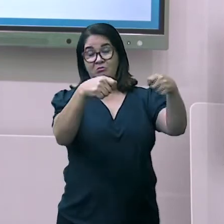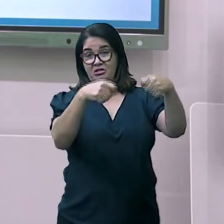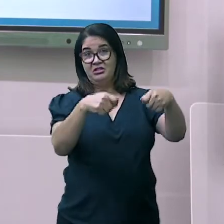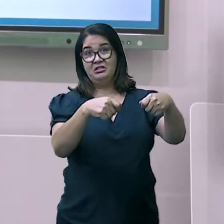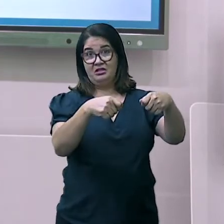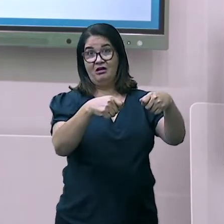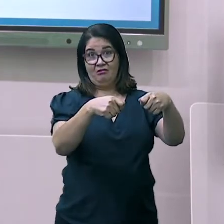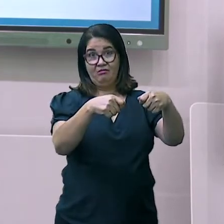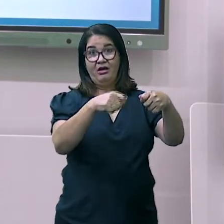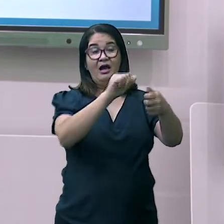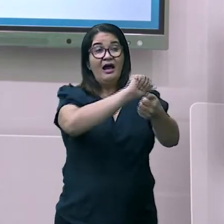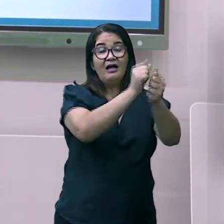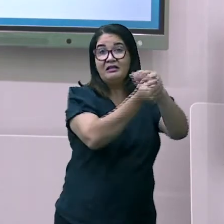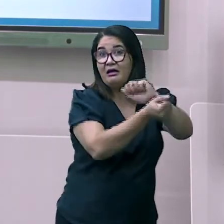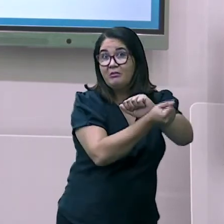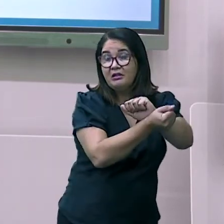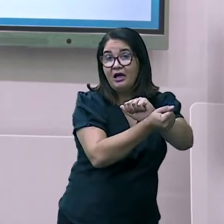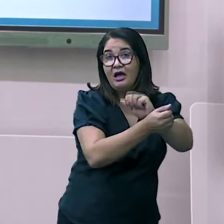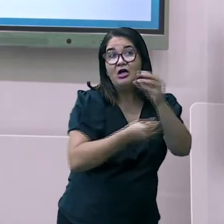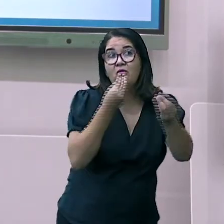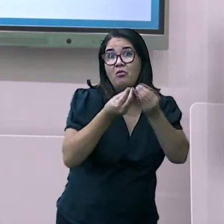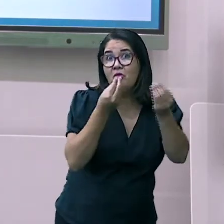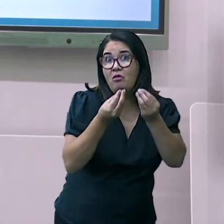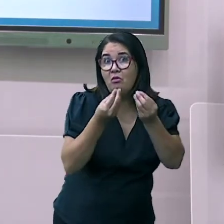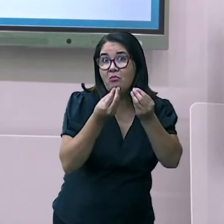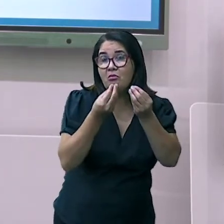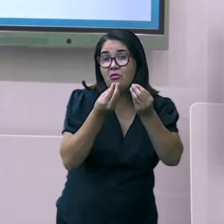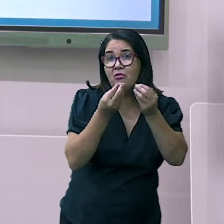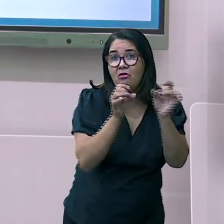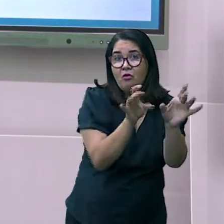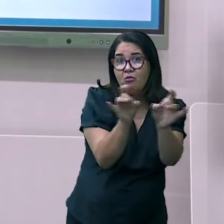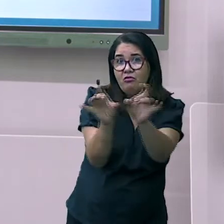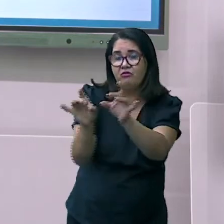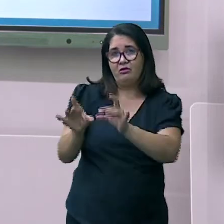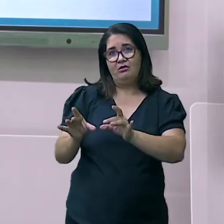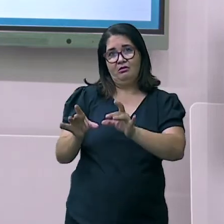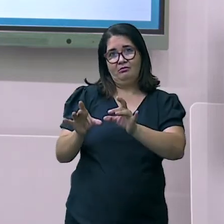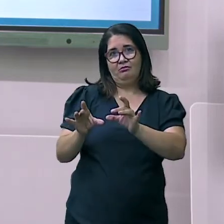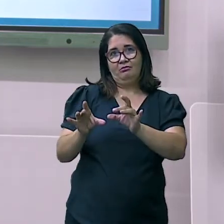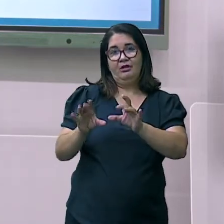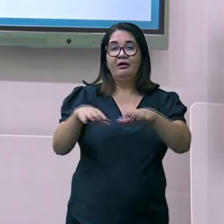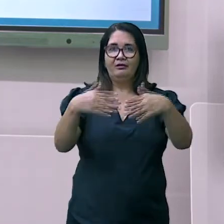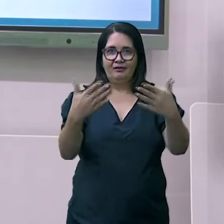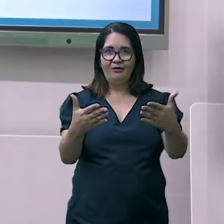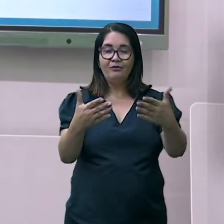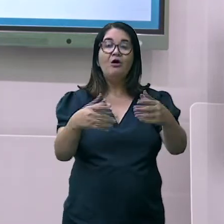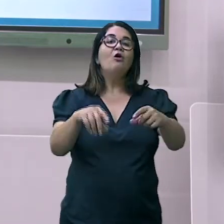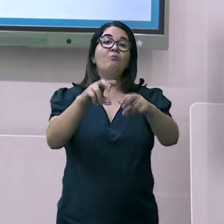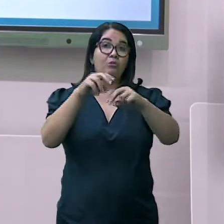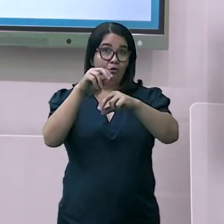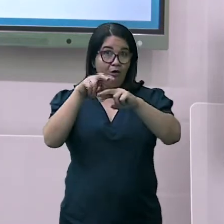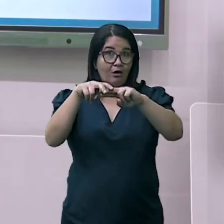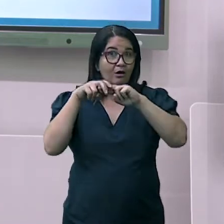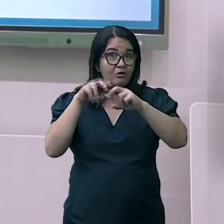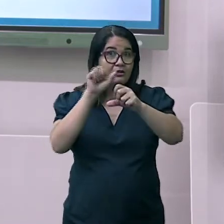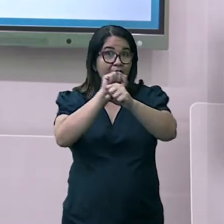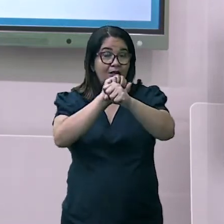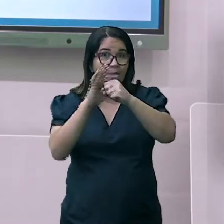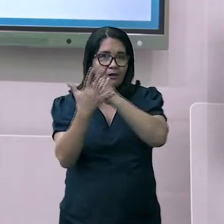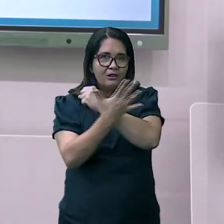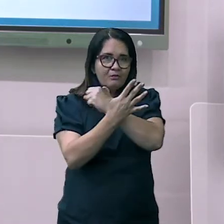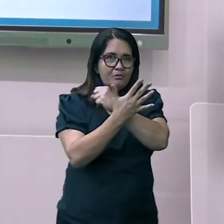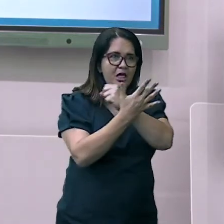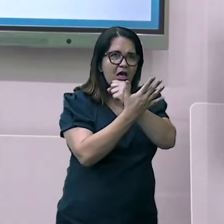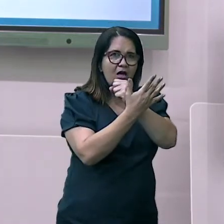Com isso, as vendas despencaram. Então, eles tiveram que arrumar ali alguma